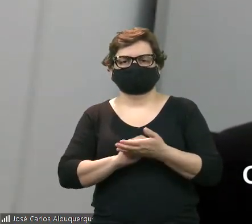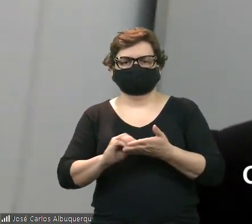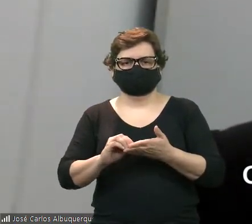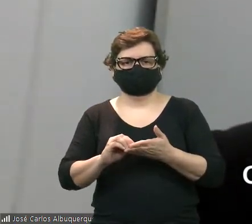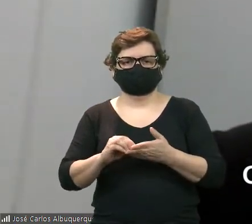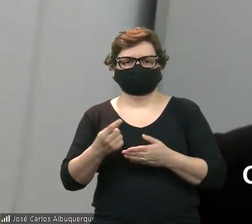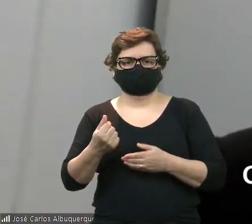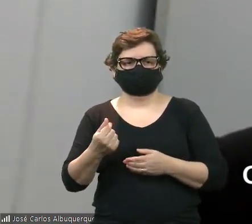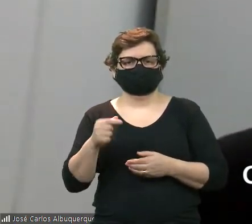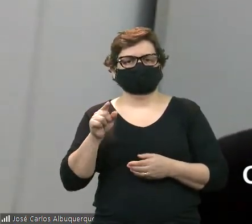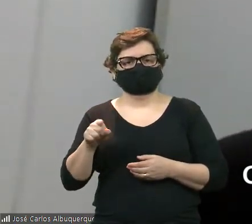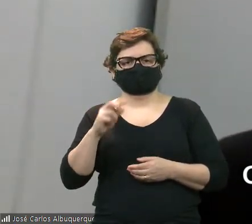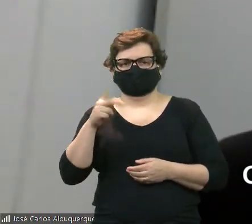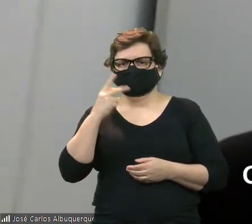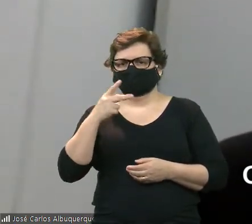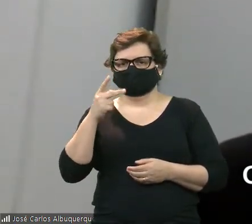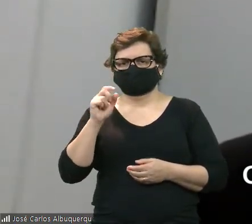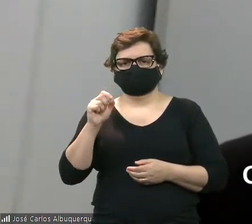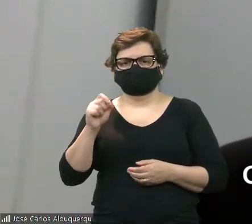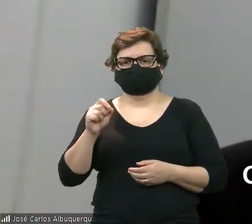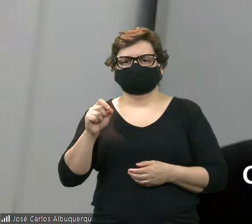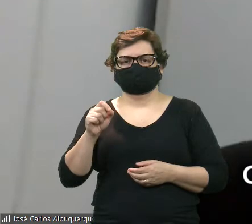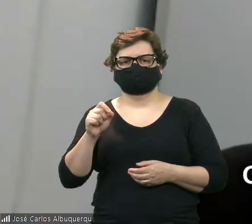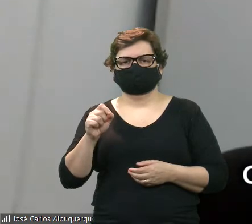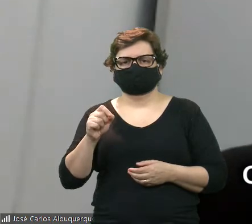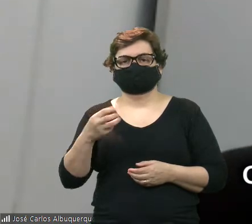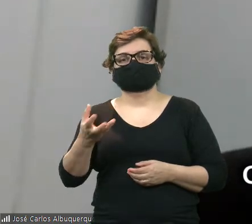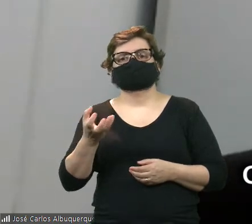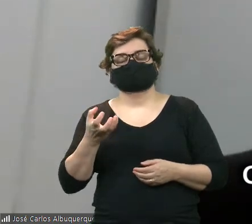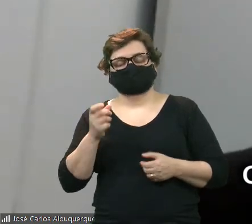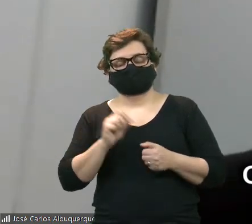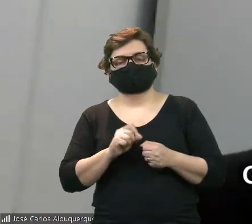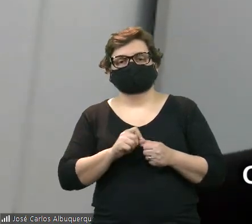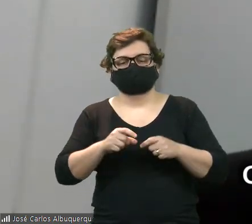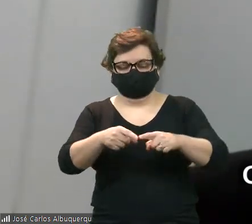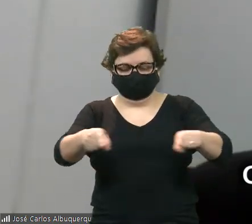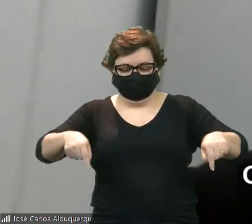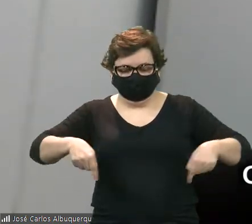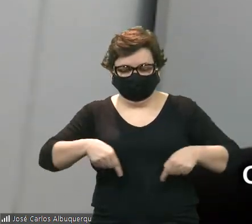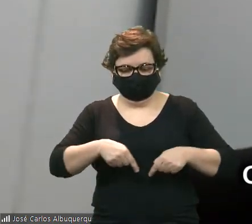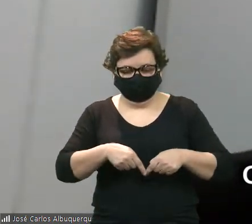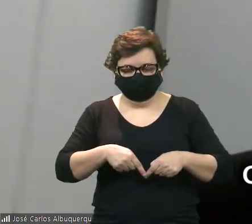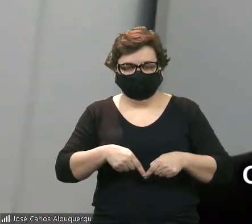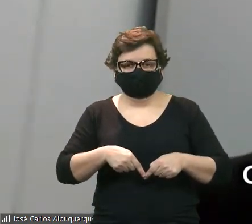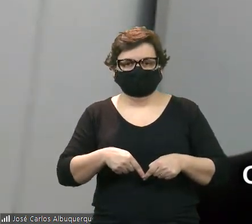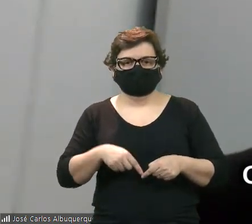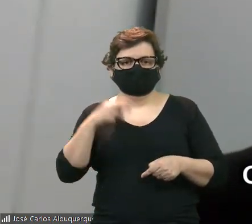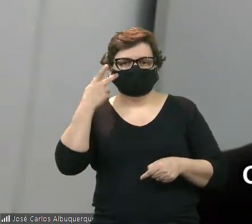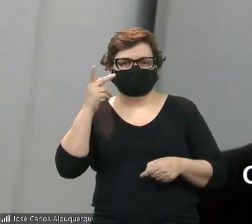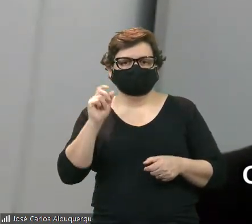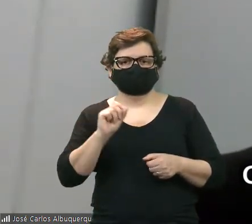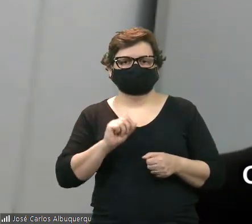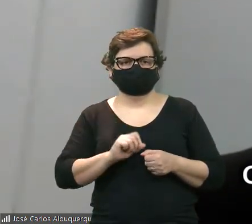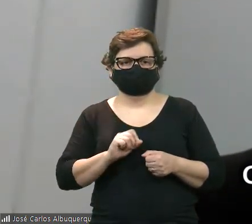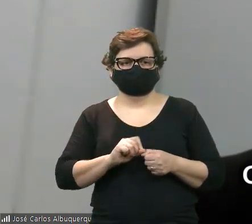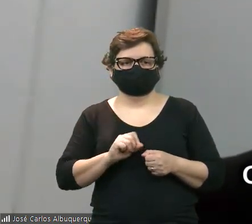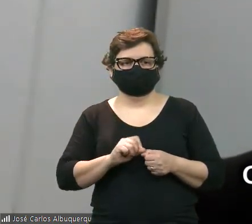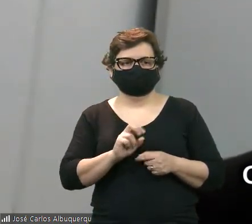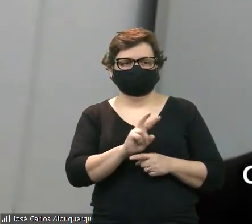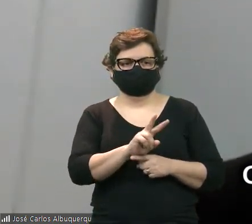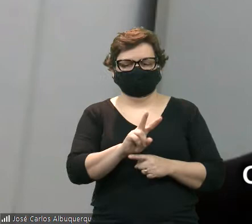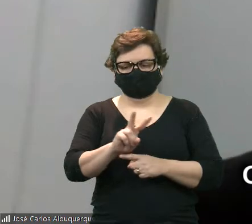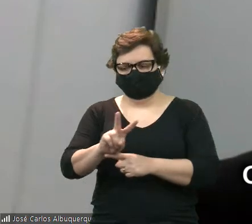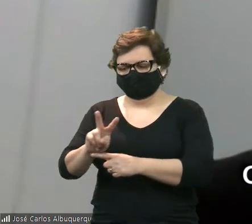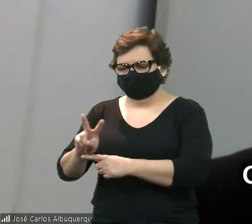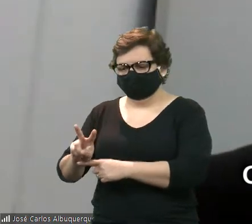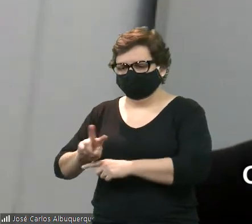e ele disse que a intenção é justamente montar um gabinete para poder estar cuidando de toda